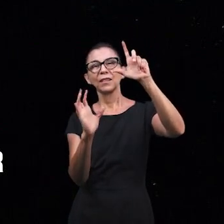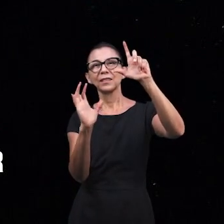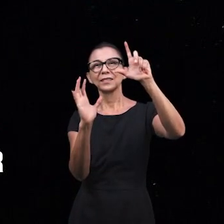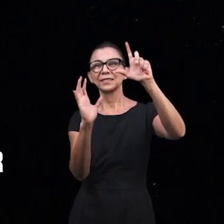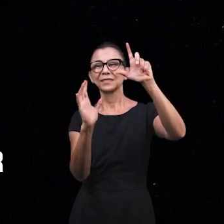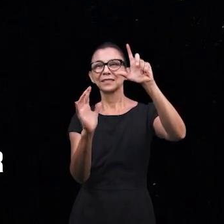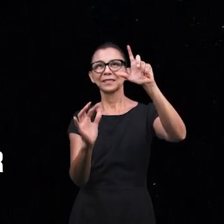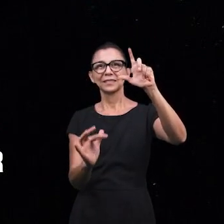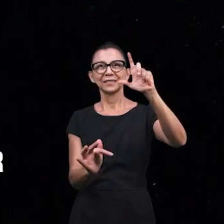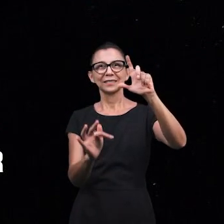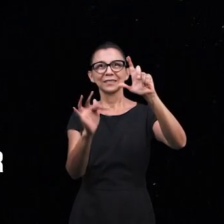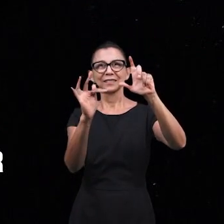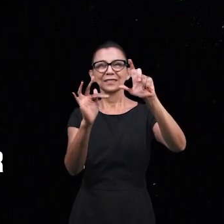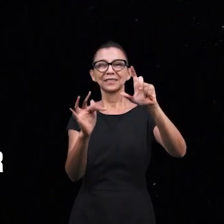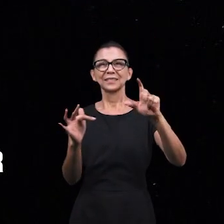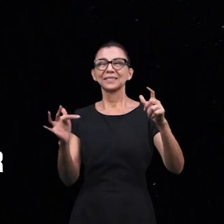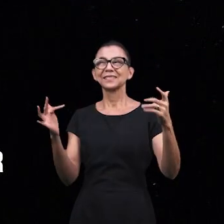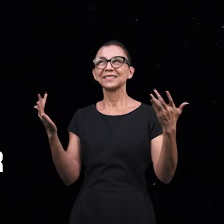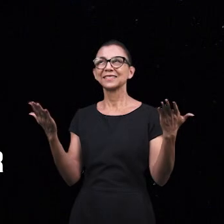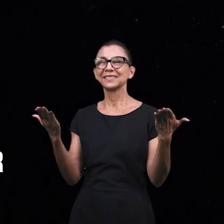em mim